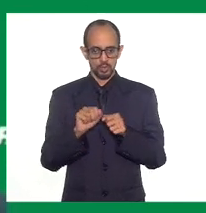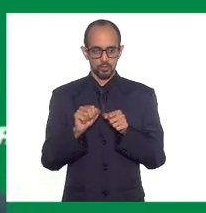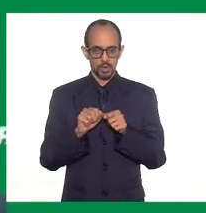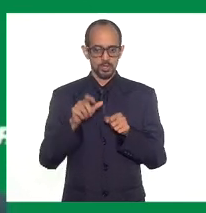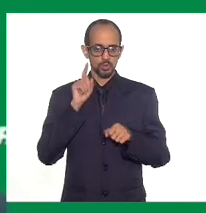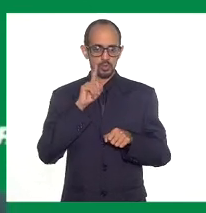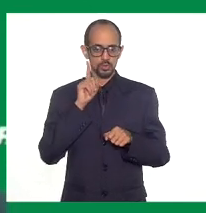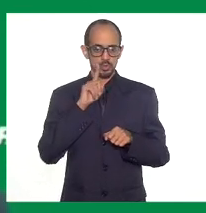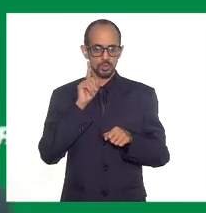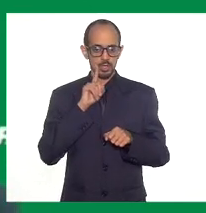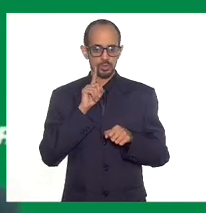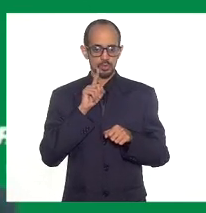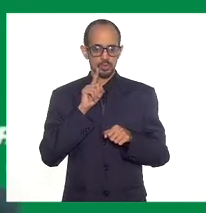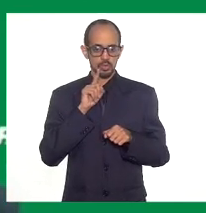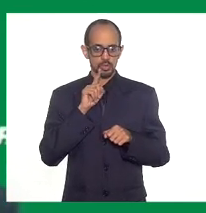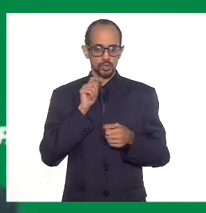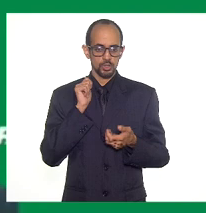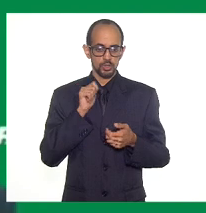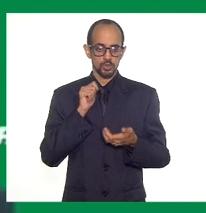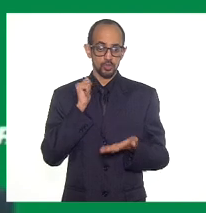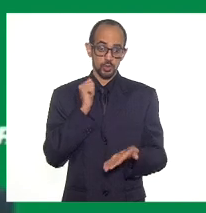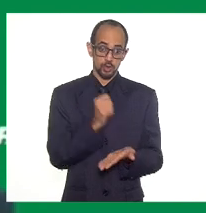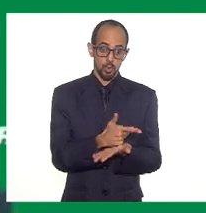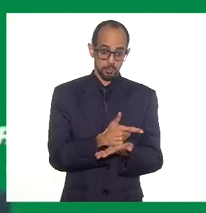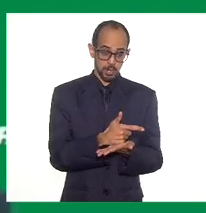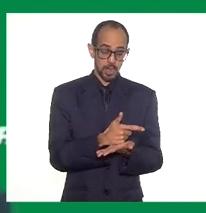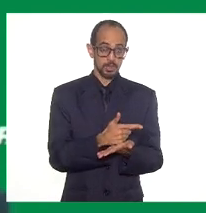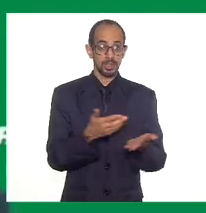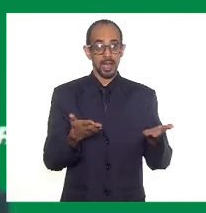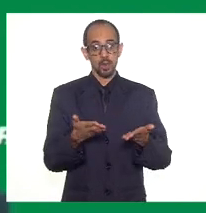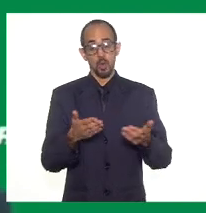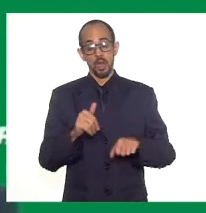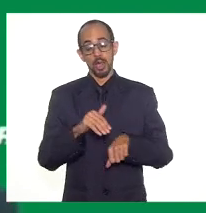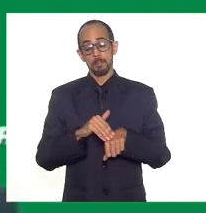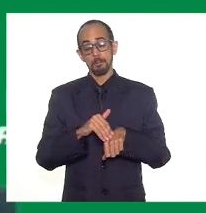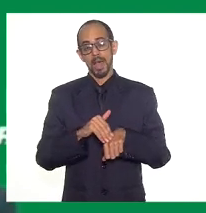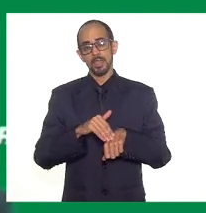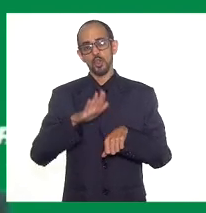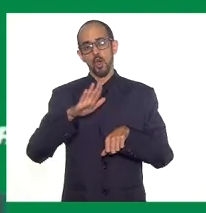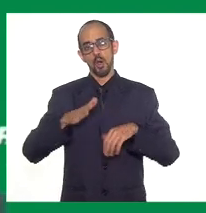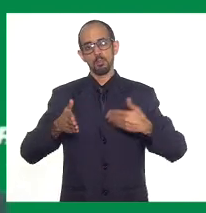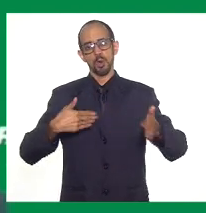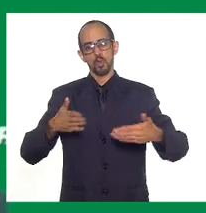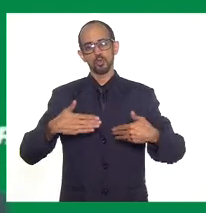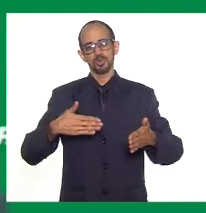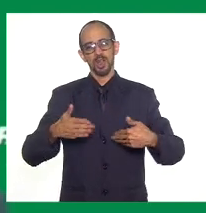passassem, né, de um grande importador ao maior produtor mundial de petróleo e